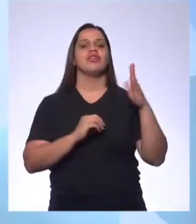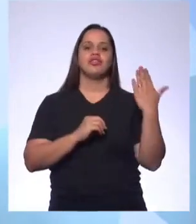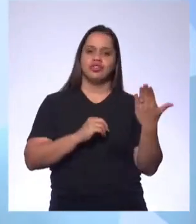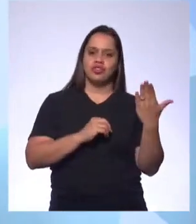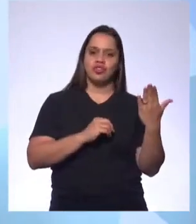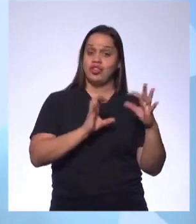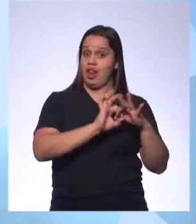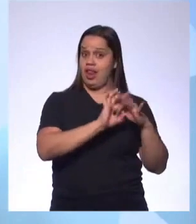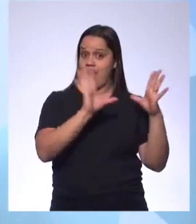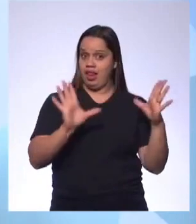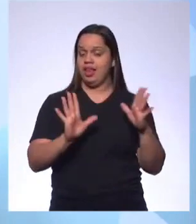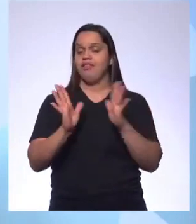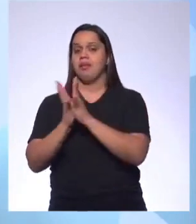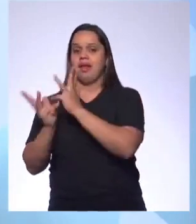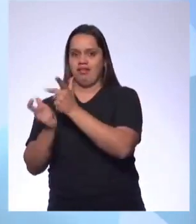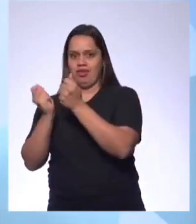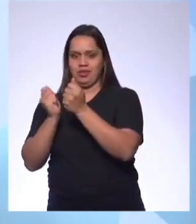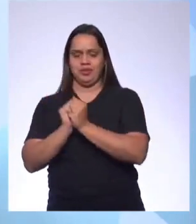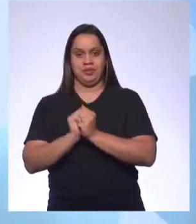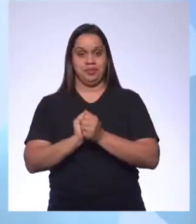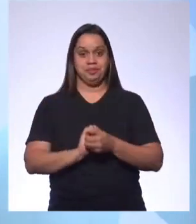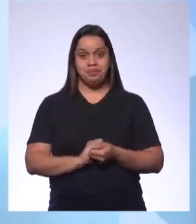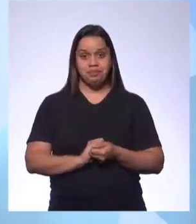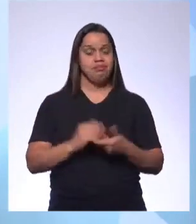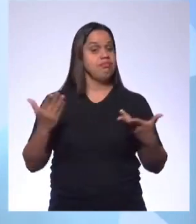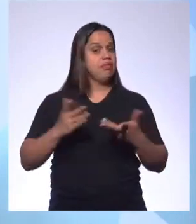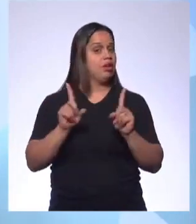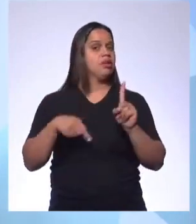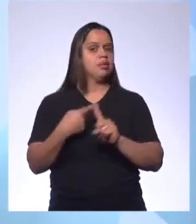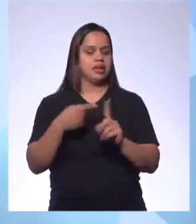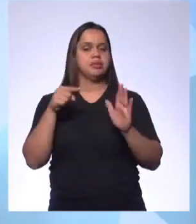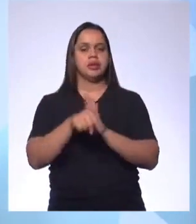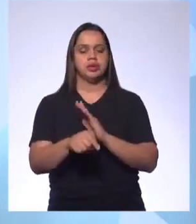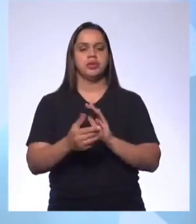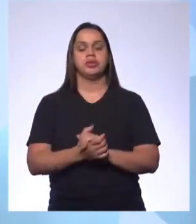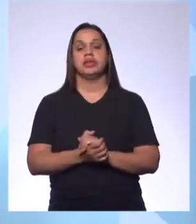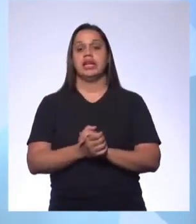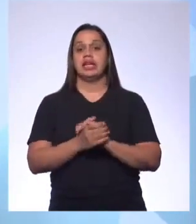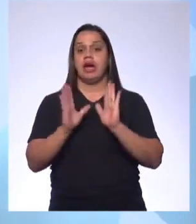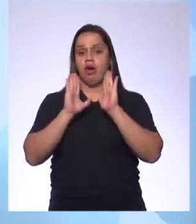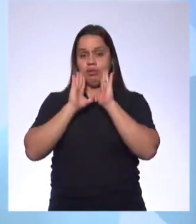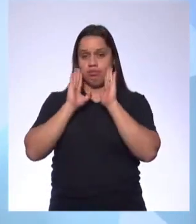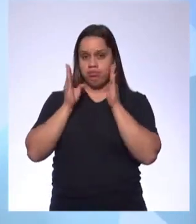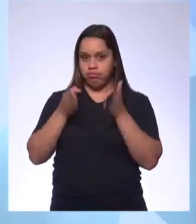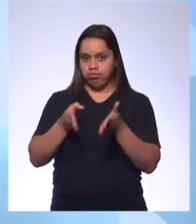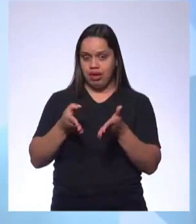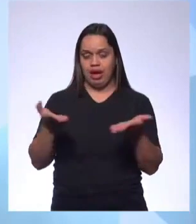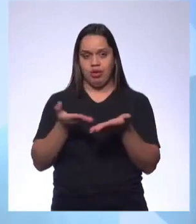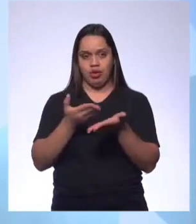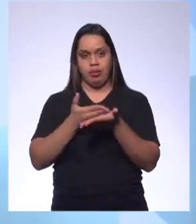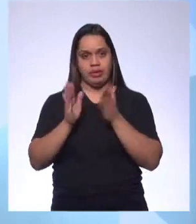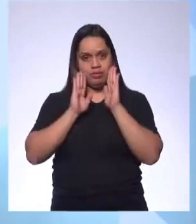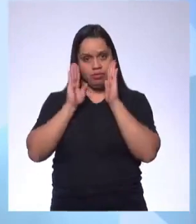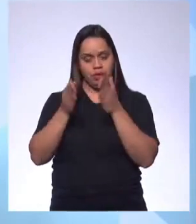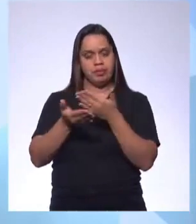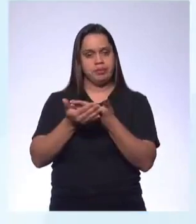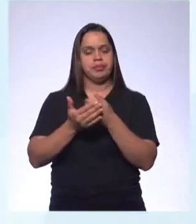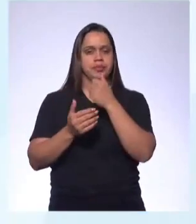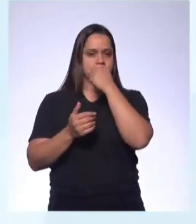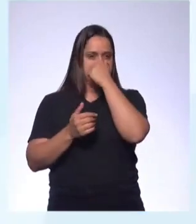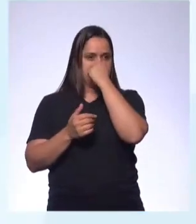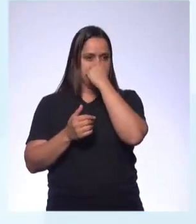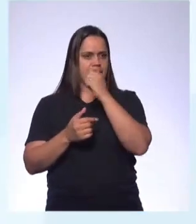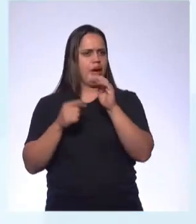maravilhosos, ok? Agora vem uma outra pergunta mais direcionada ainda, então a gente começa a focar, né? O que